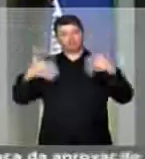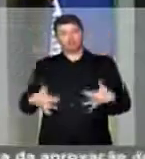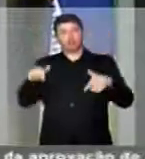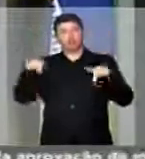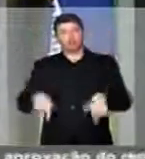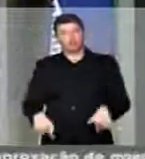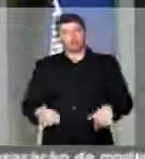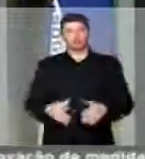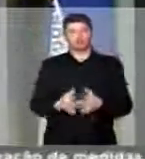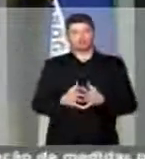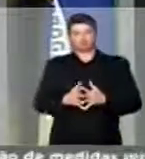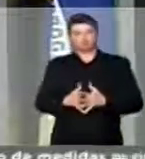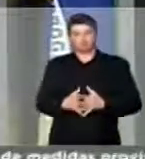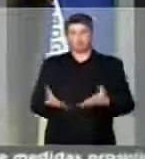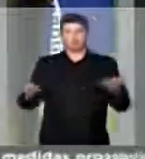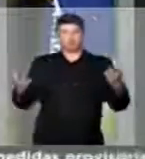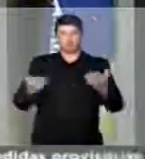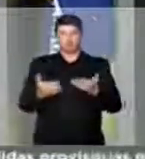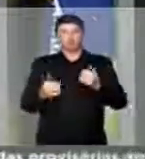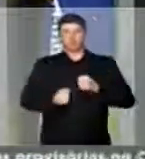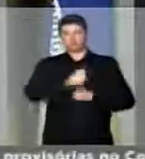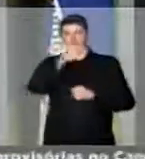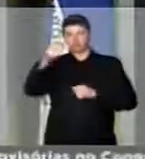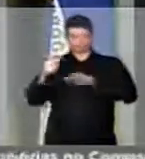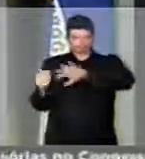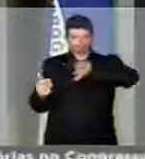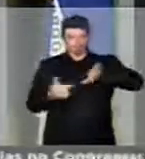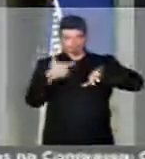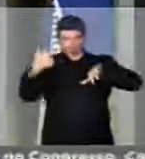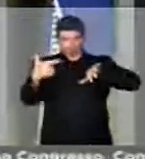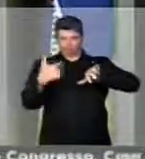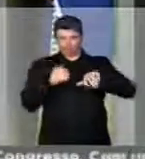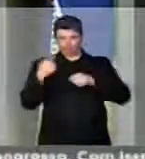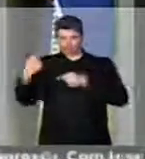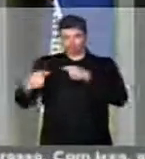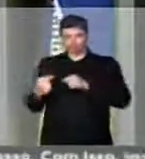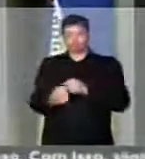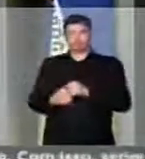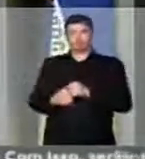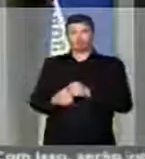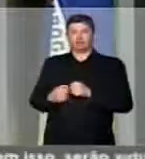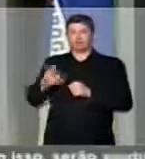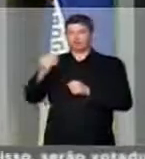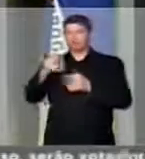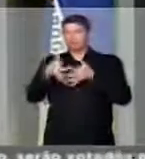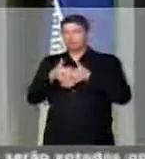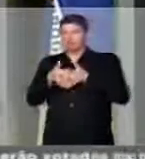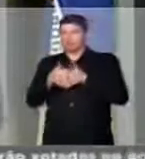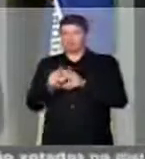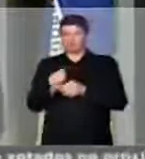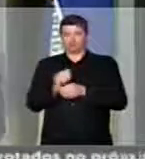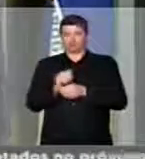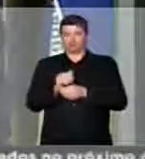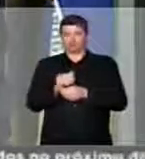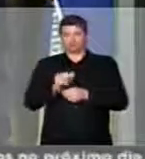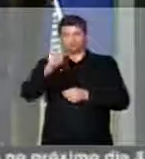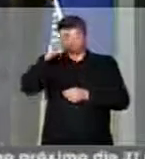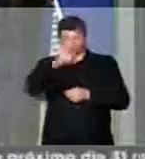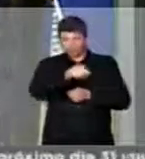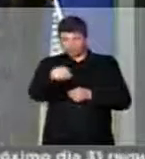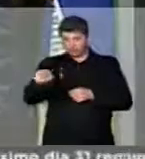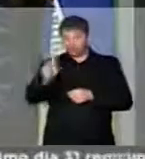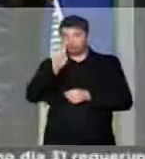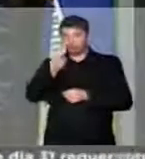esclarecido. Passo agora a um segundo ponto, um ponto extremamente sensível. Os senhores